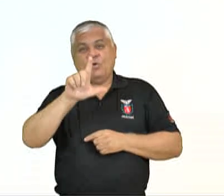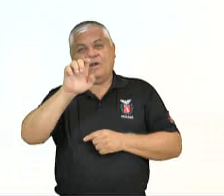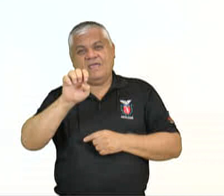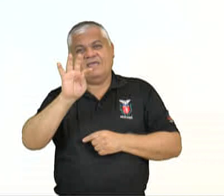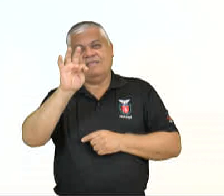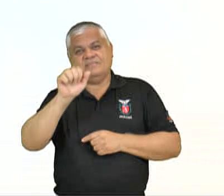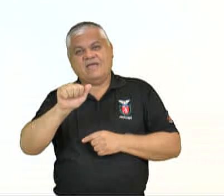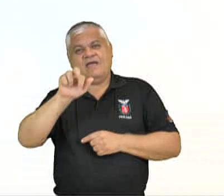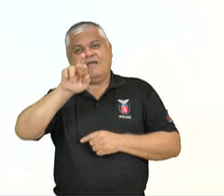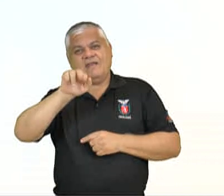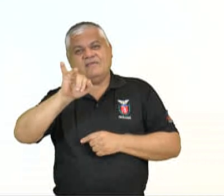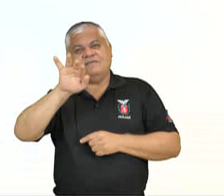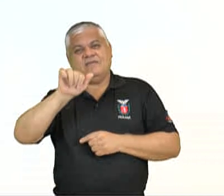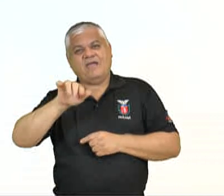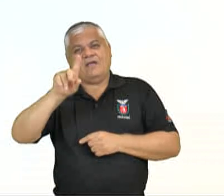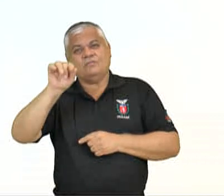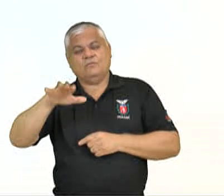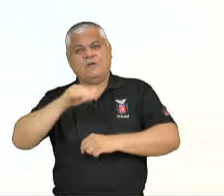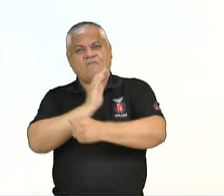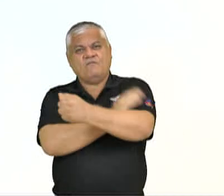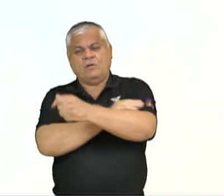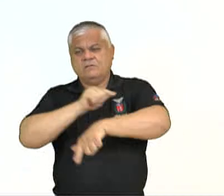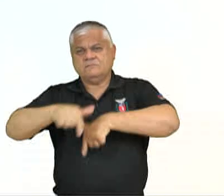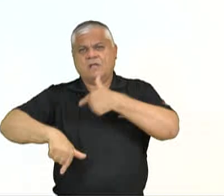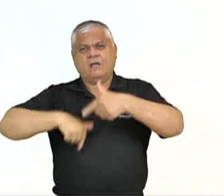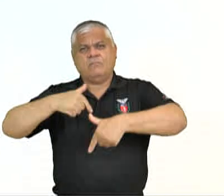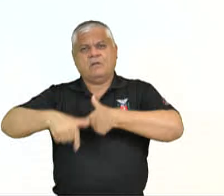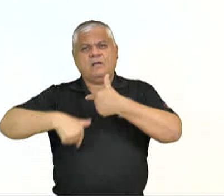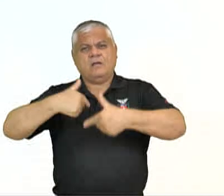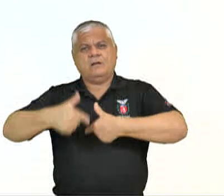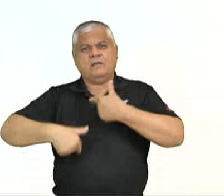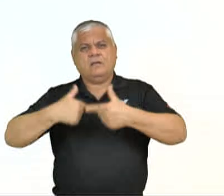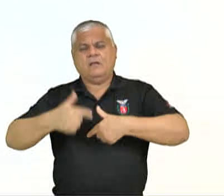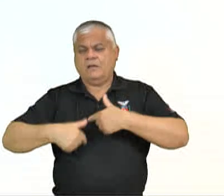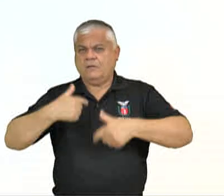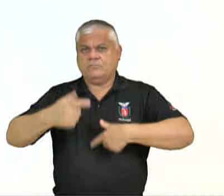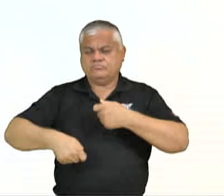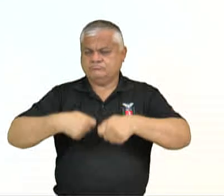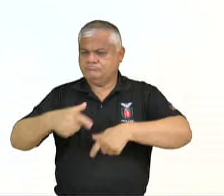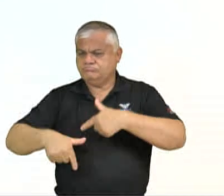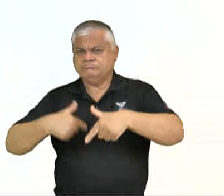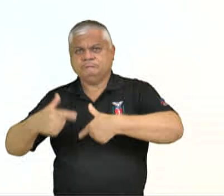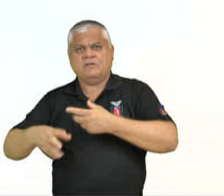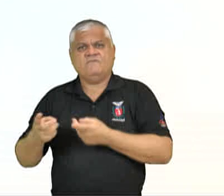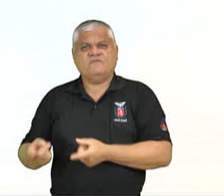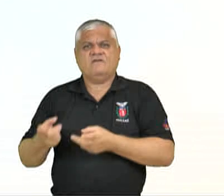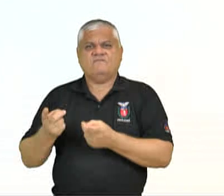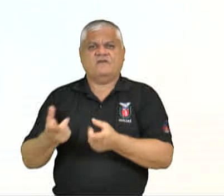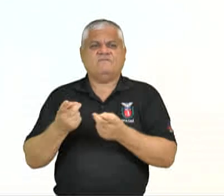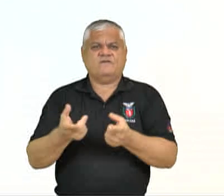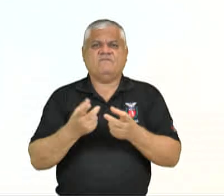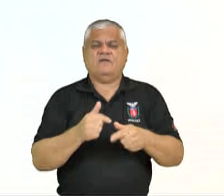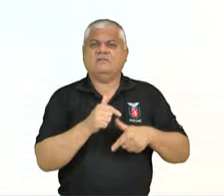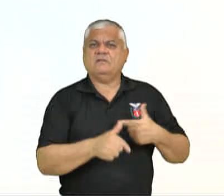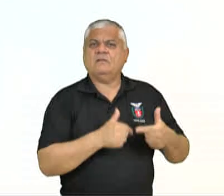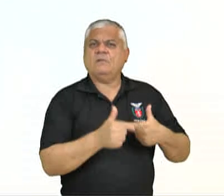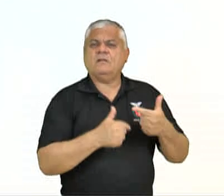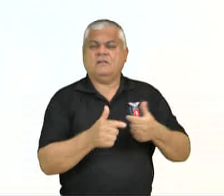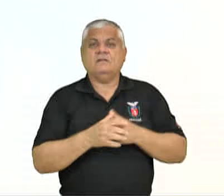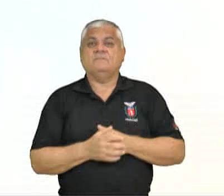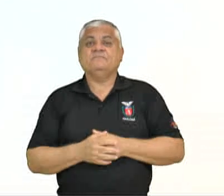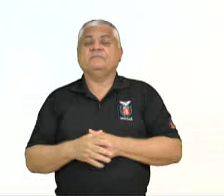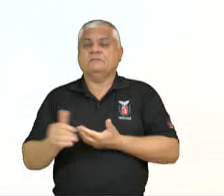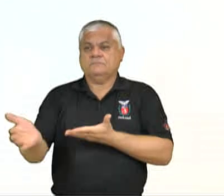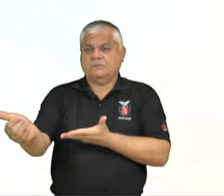a partir de sua força de trabalho, que obtinha o seu sustento a partir da venda da sua força de trabalho. Com